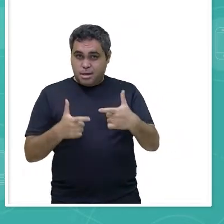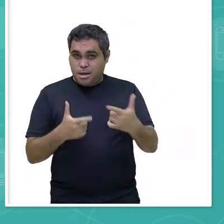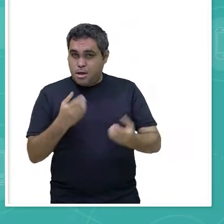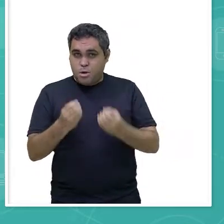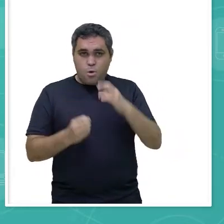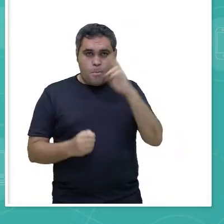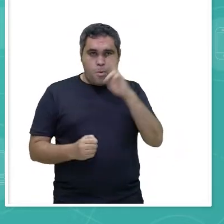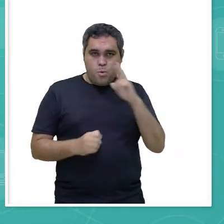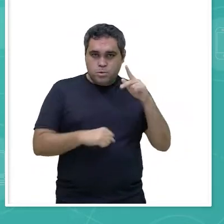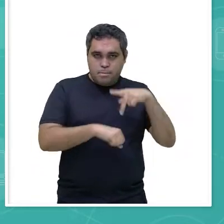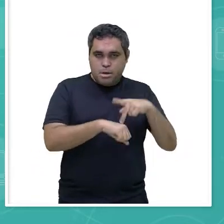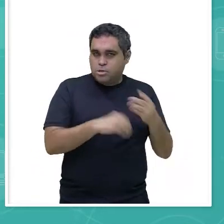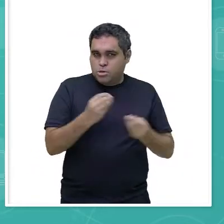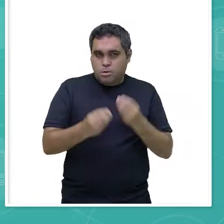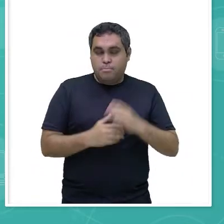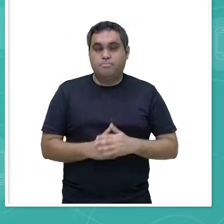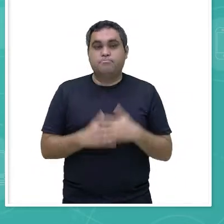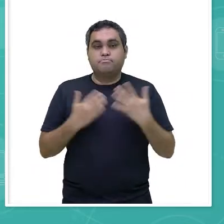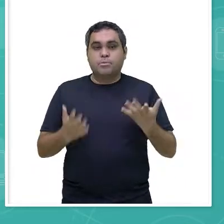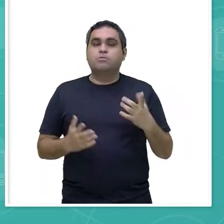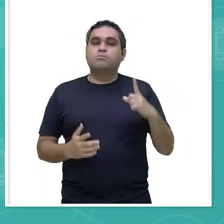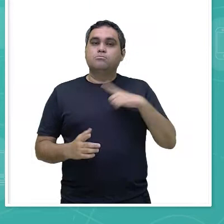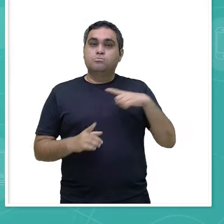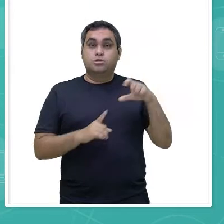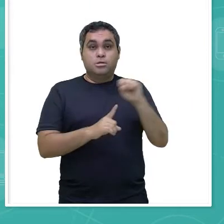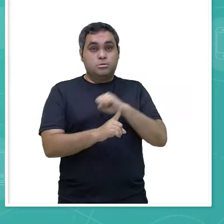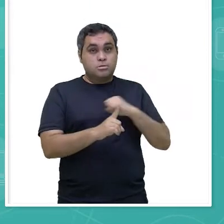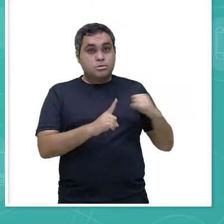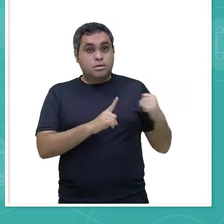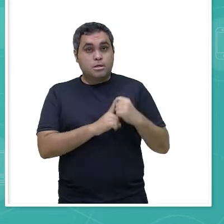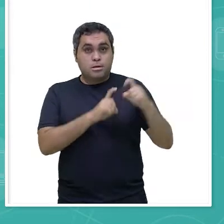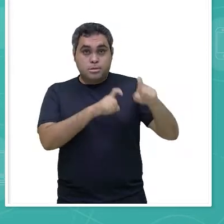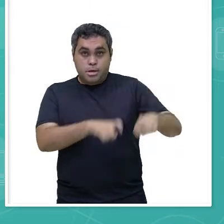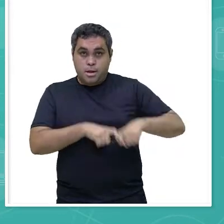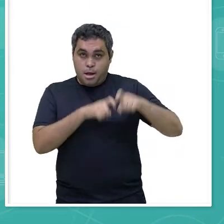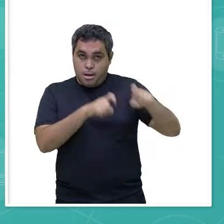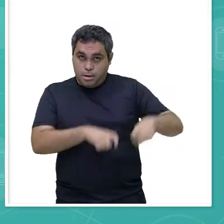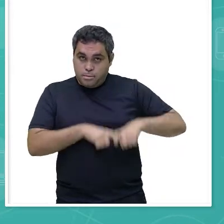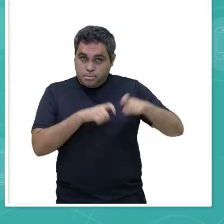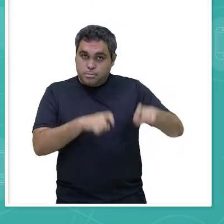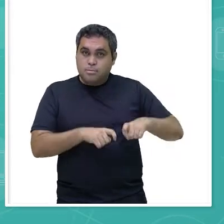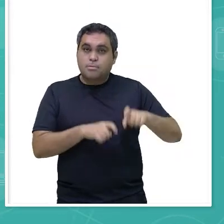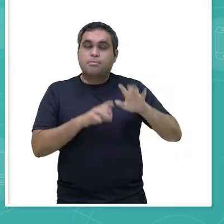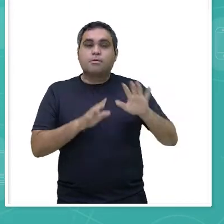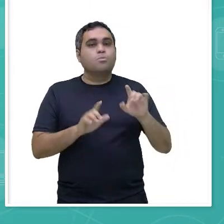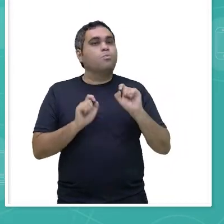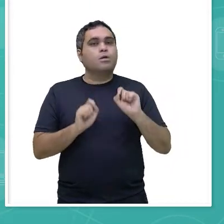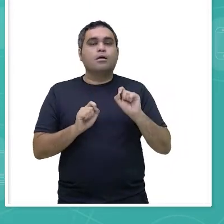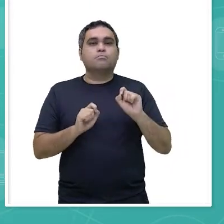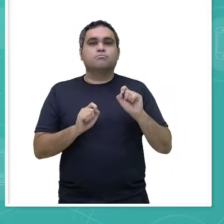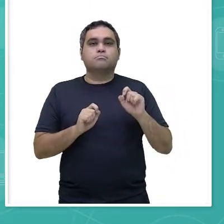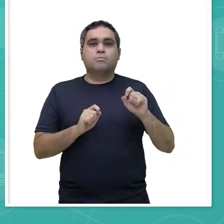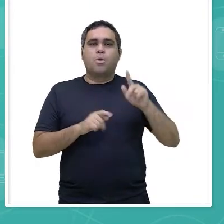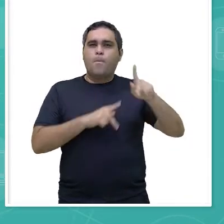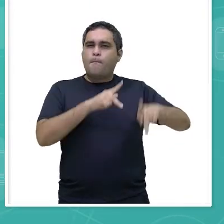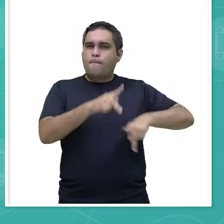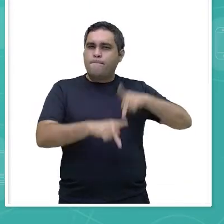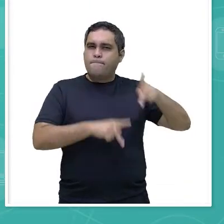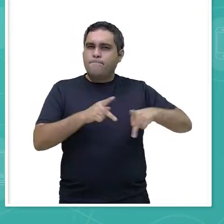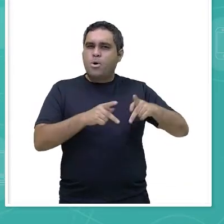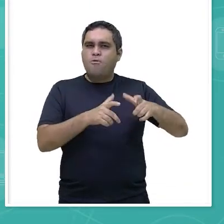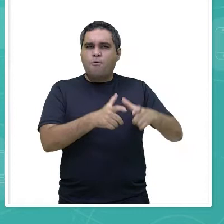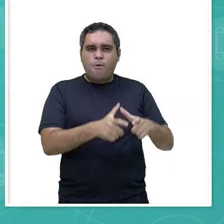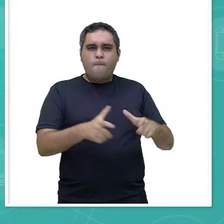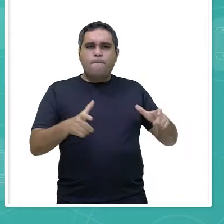antes de 17, perdão. Tinha uma sociedade agrária, ou seja, a maior parcela da sua população vivia na